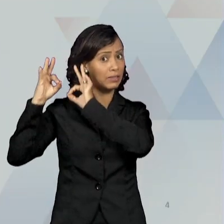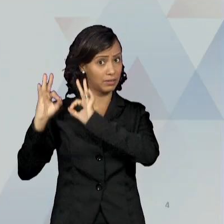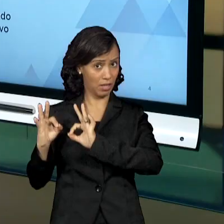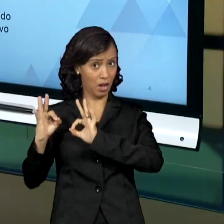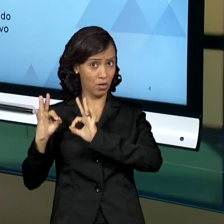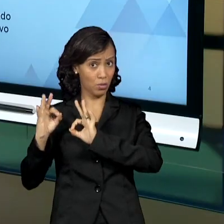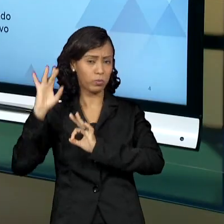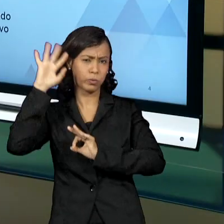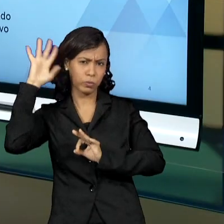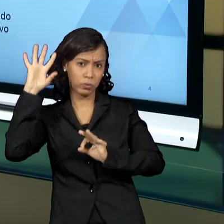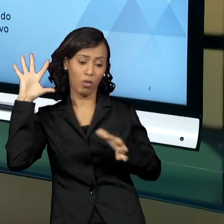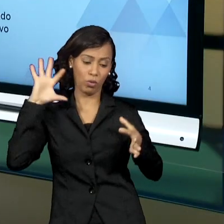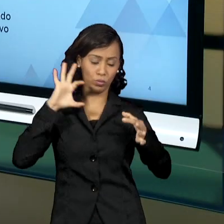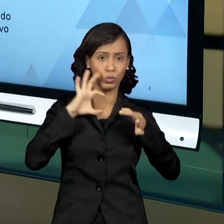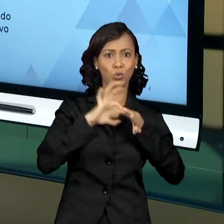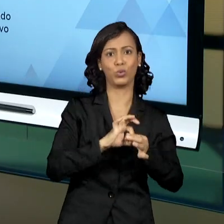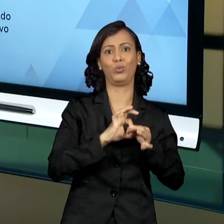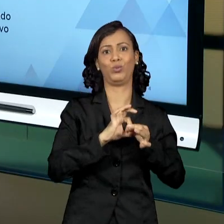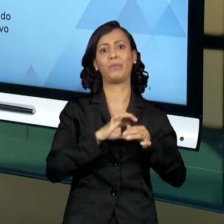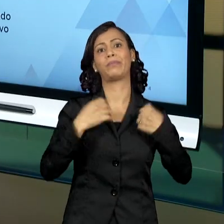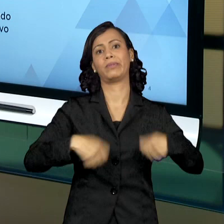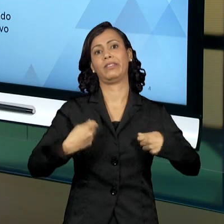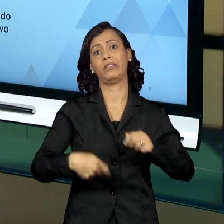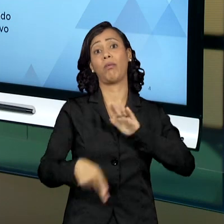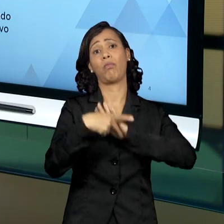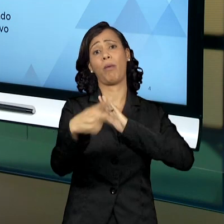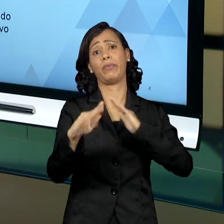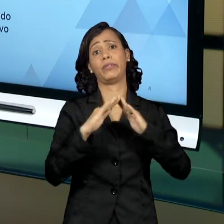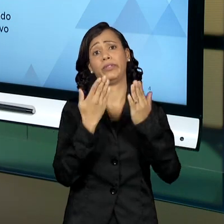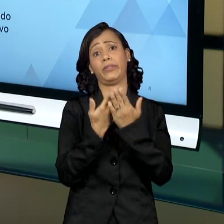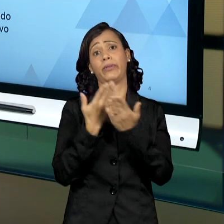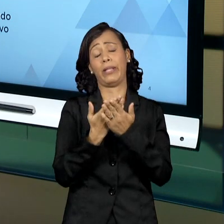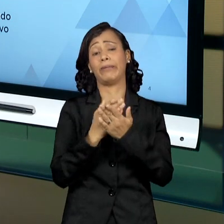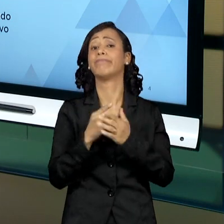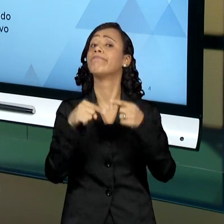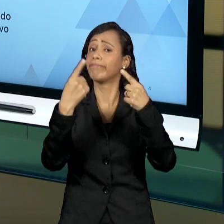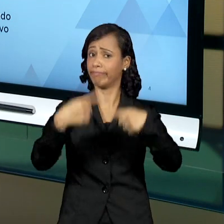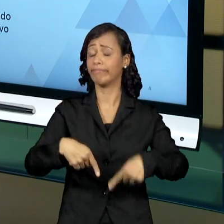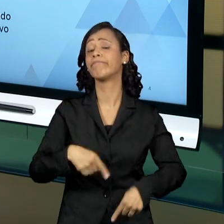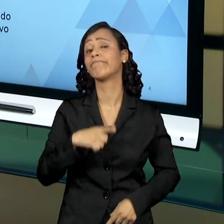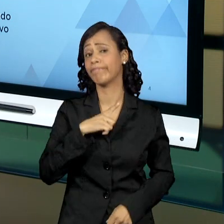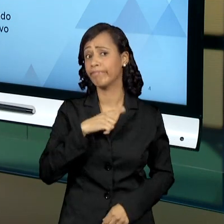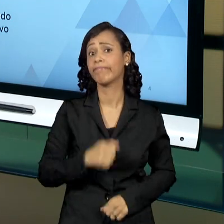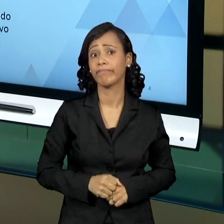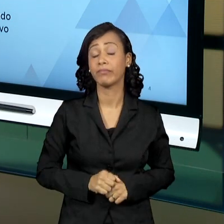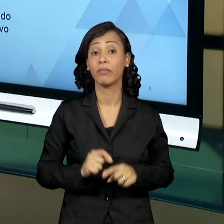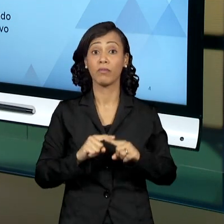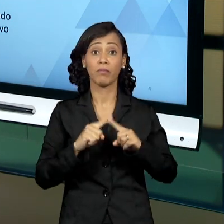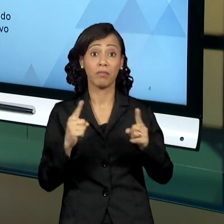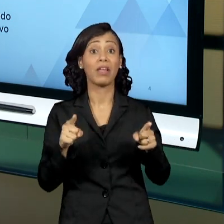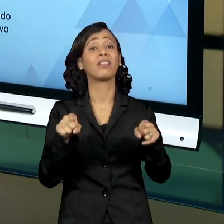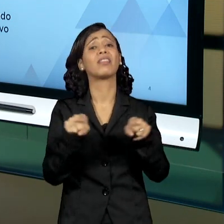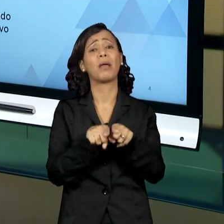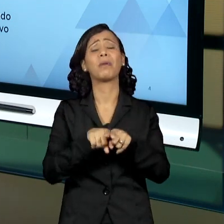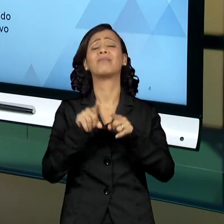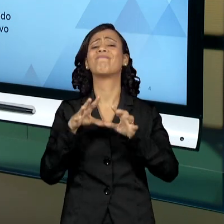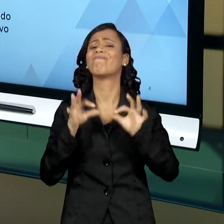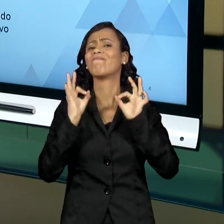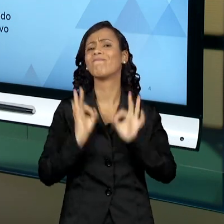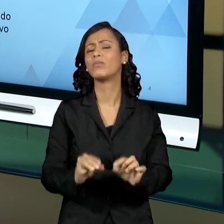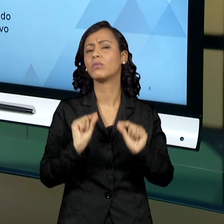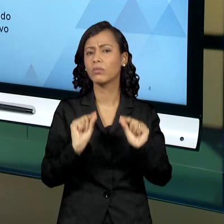é um desafio posto para as escolas. E o aprendizado colaborativo, que sem sombra de dúvida,